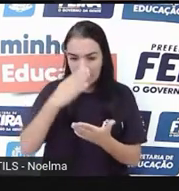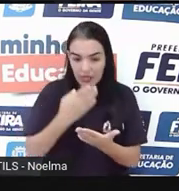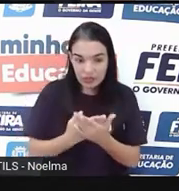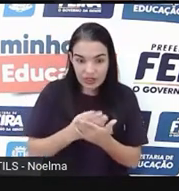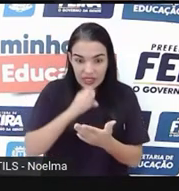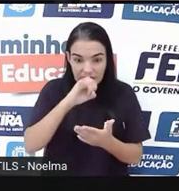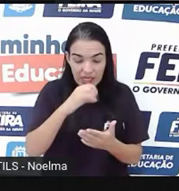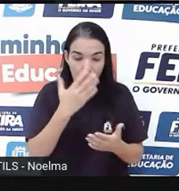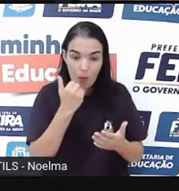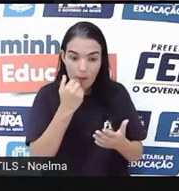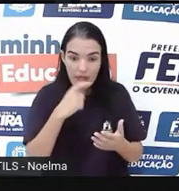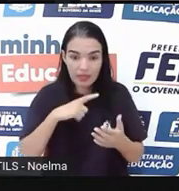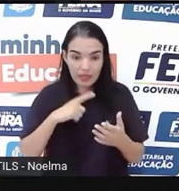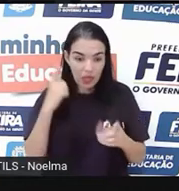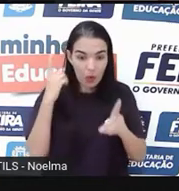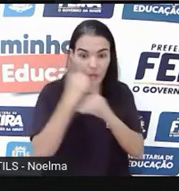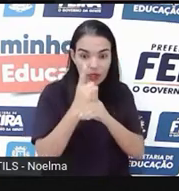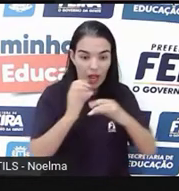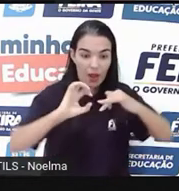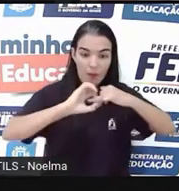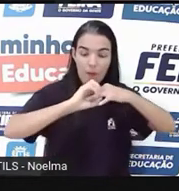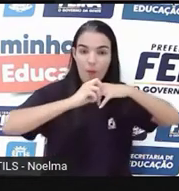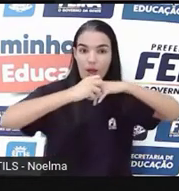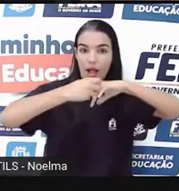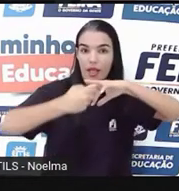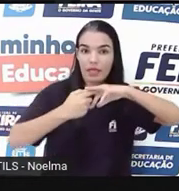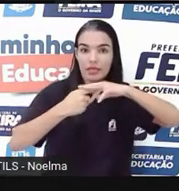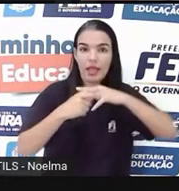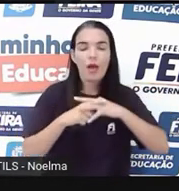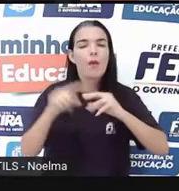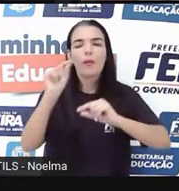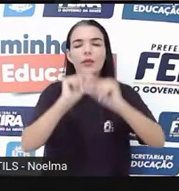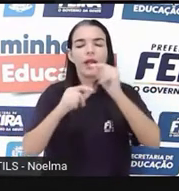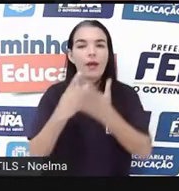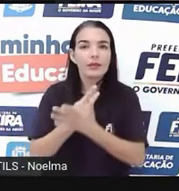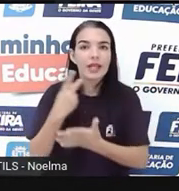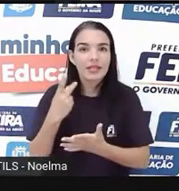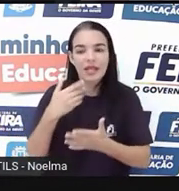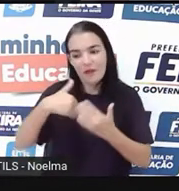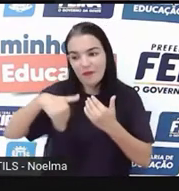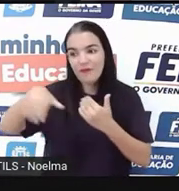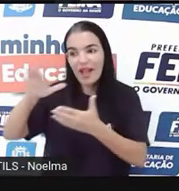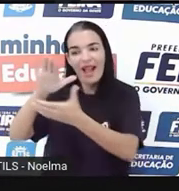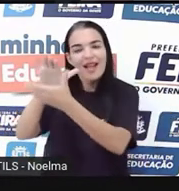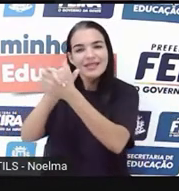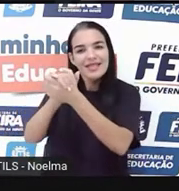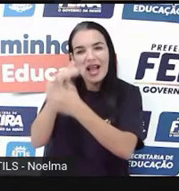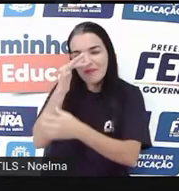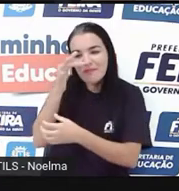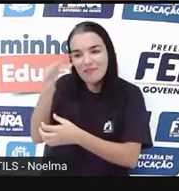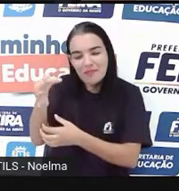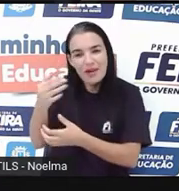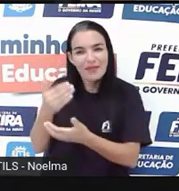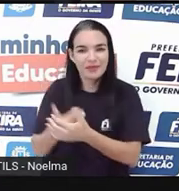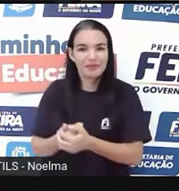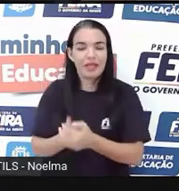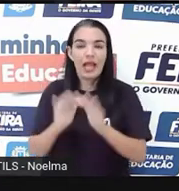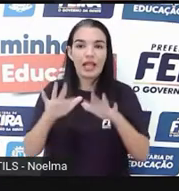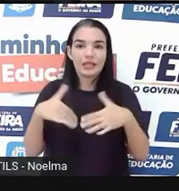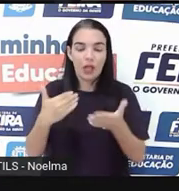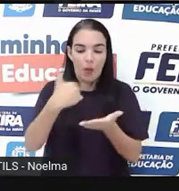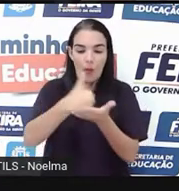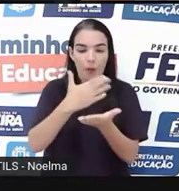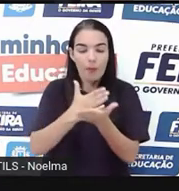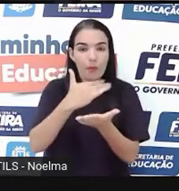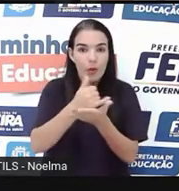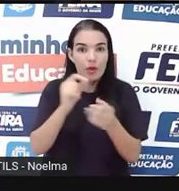anel no meio, significa então que ela irá se casar em breve. Então o bolo é feito de